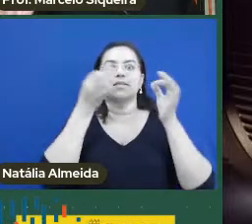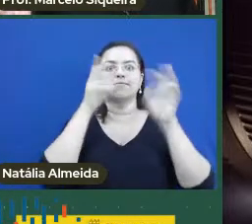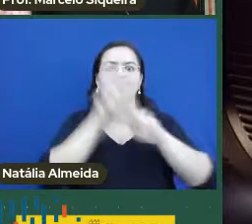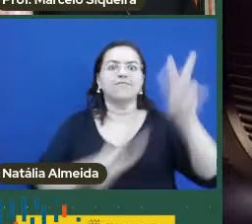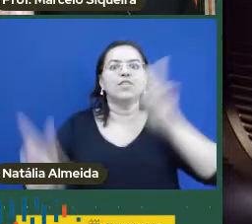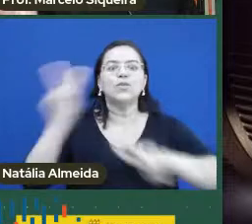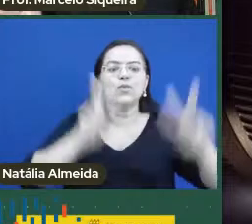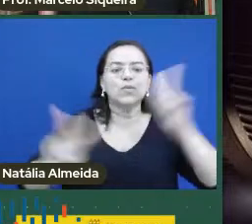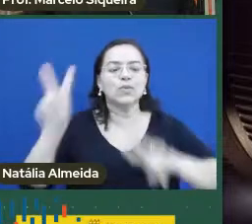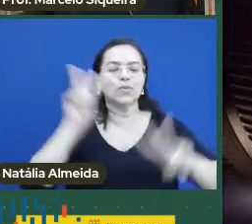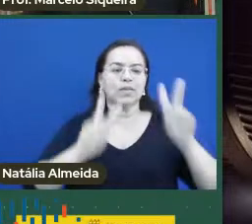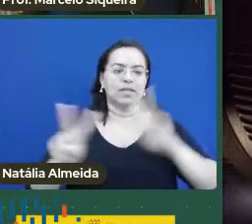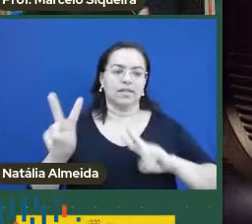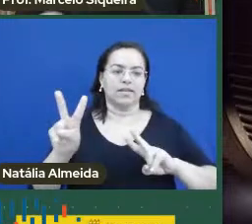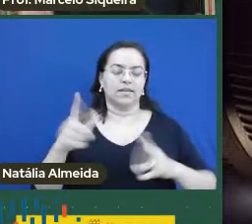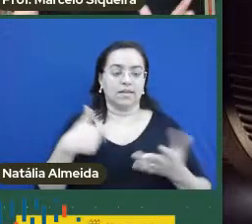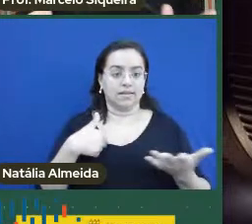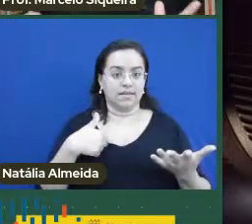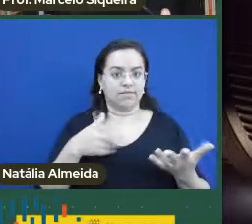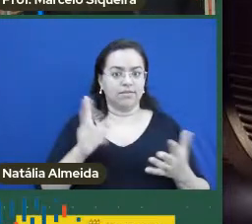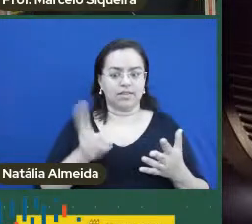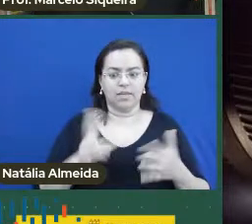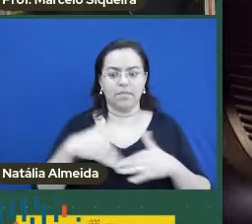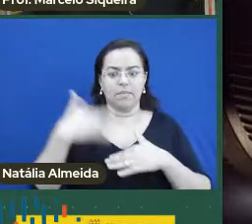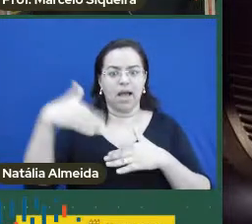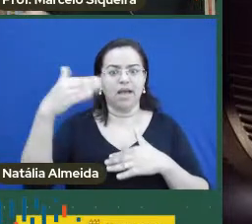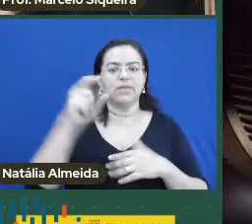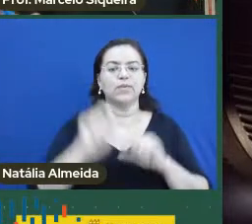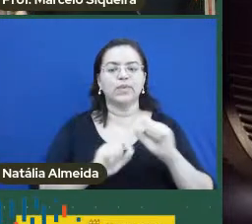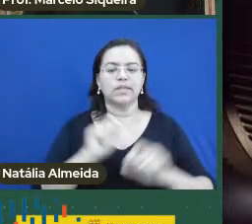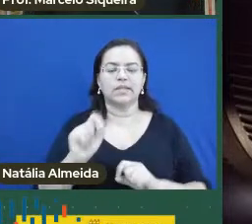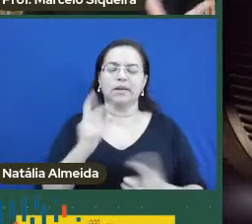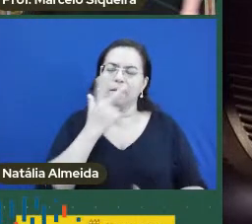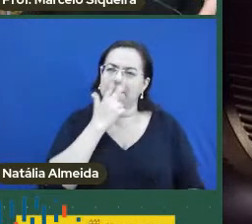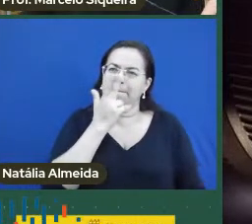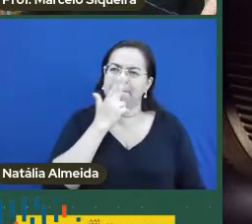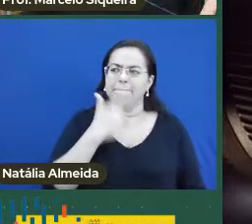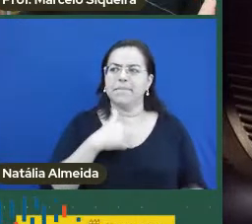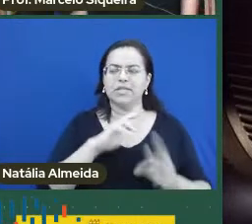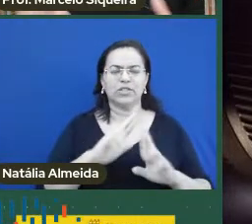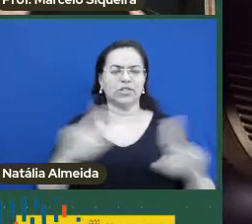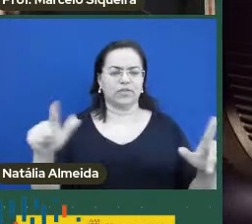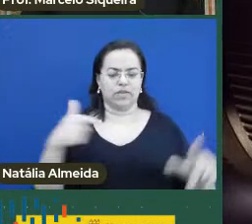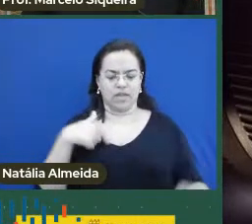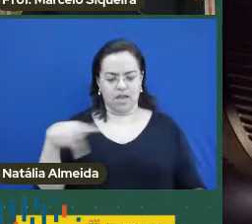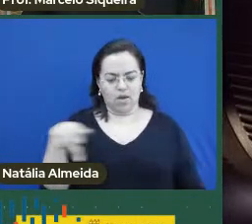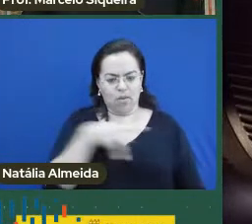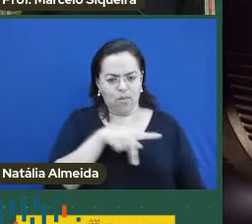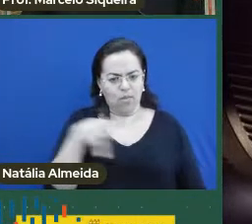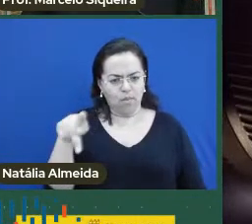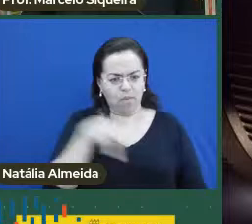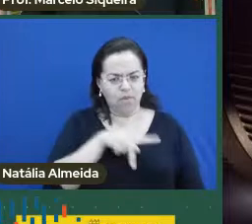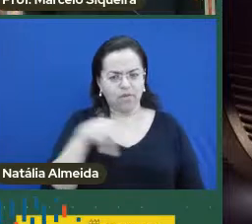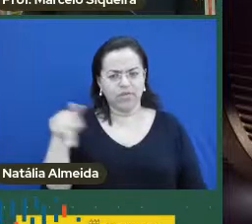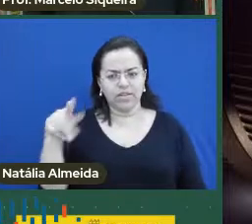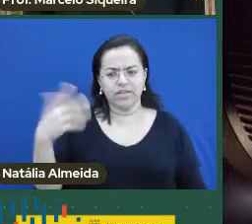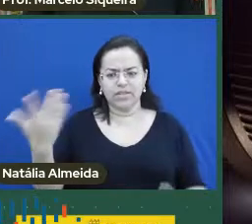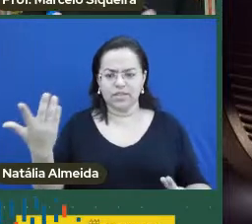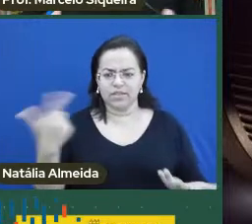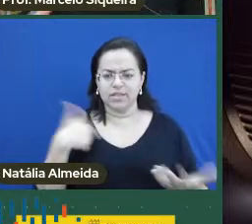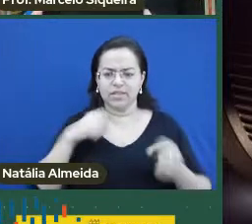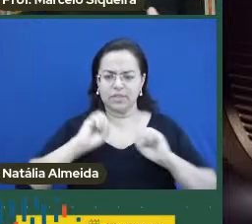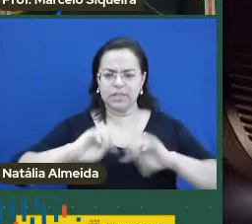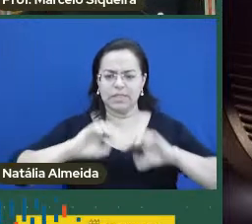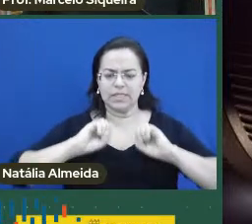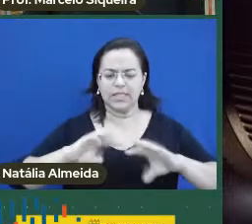Eu também sou professor de paleografia, muita gente acha meio estranho, né, ser professor de paleografia e ser professor de audiovisual,